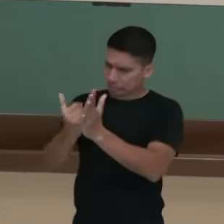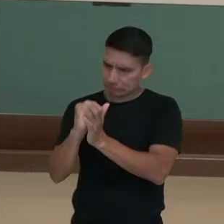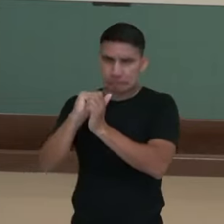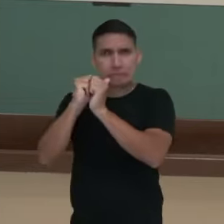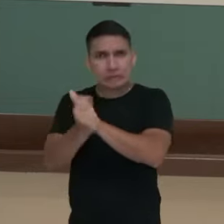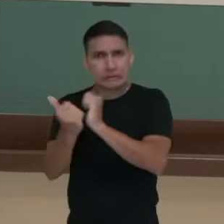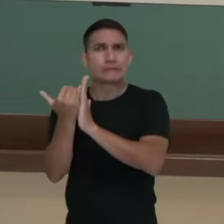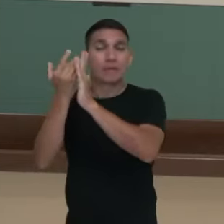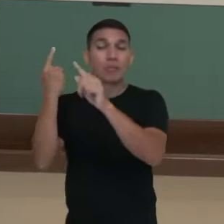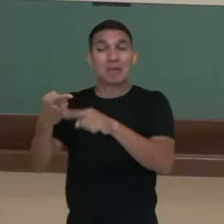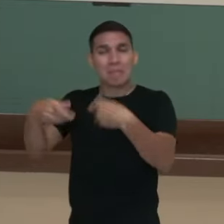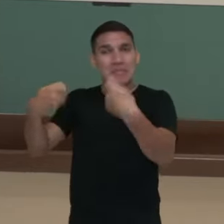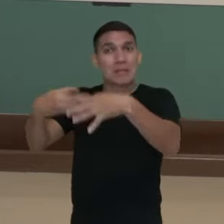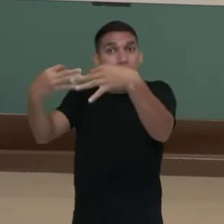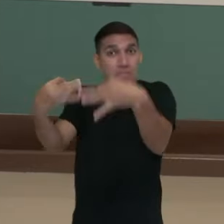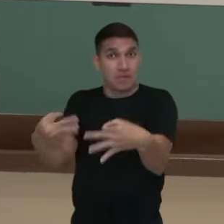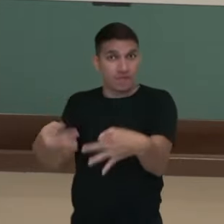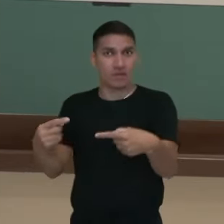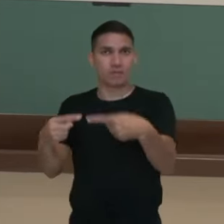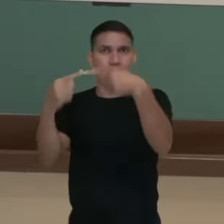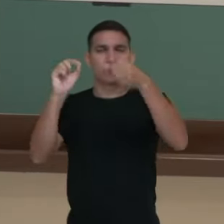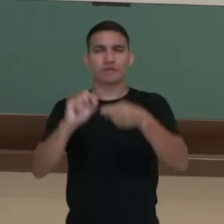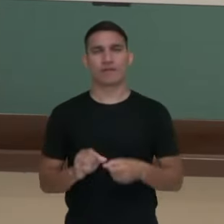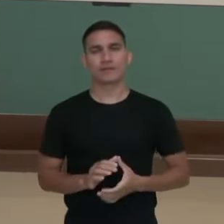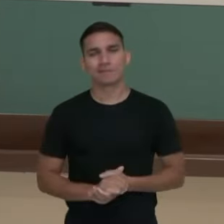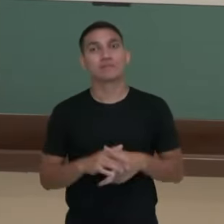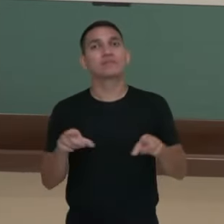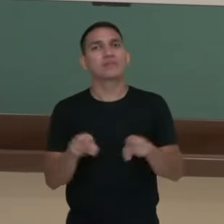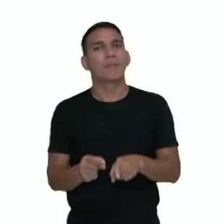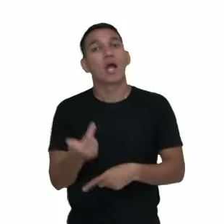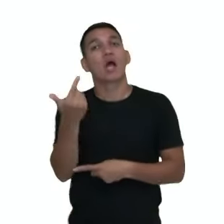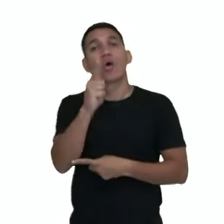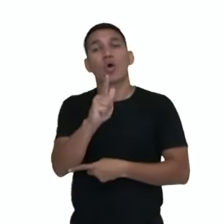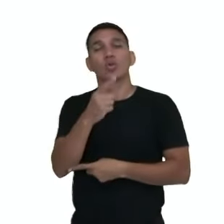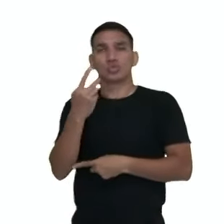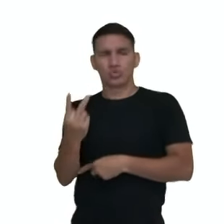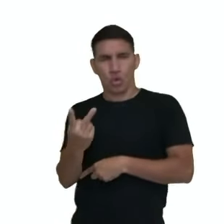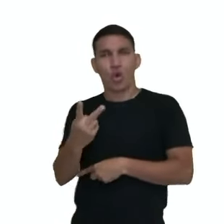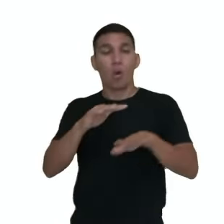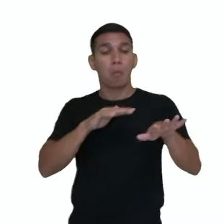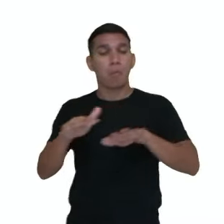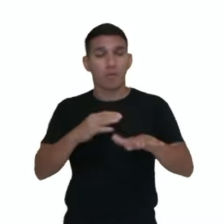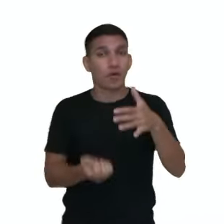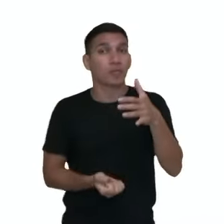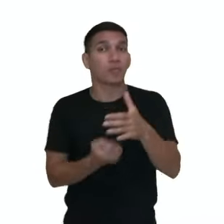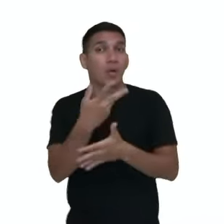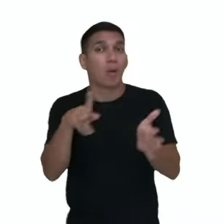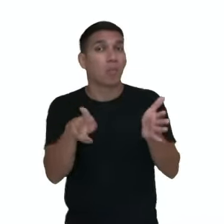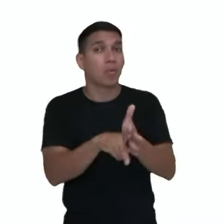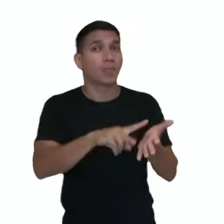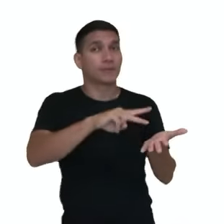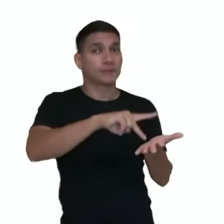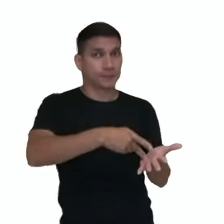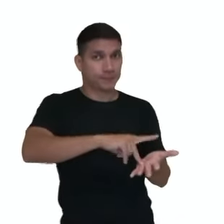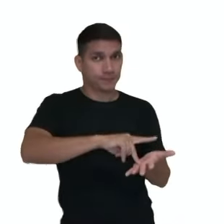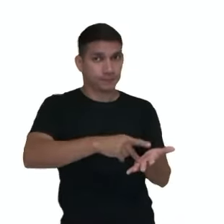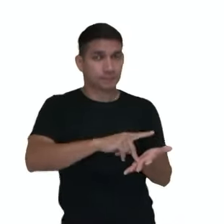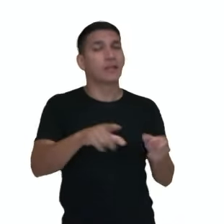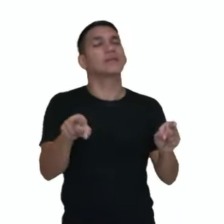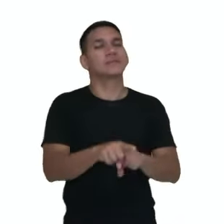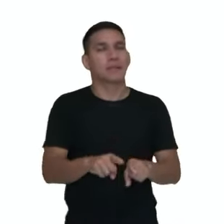perfeito naquilo que ele faz. Daí a gente tem dois movimentos que surgiram a partir do balé e que